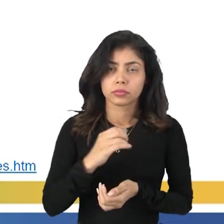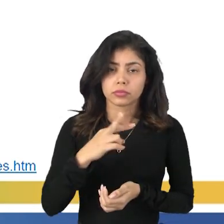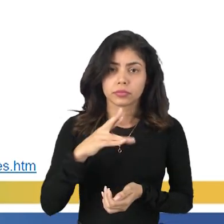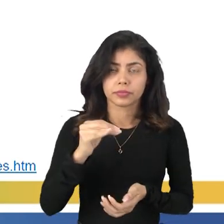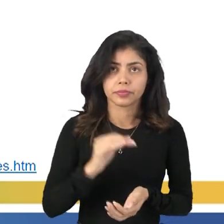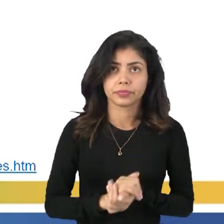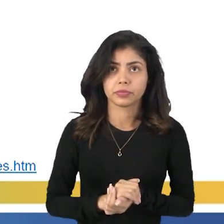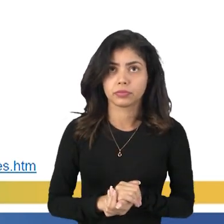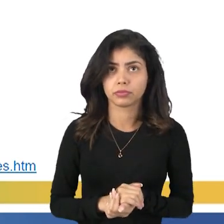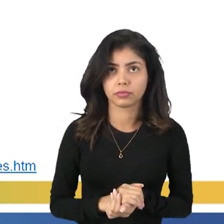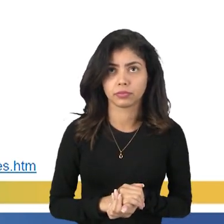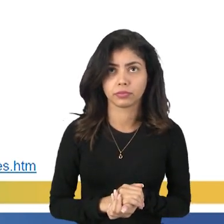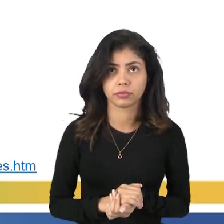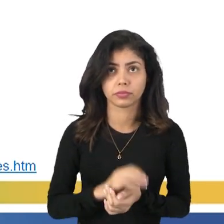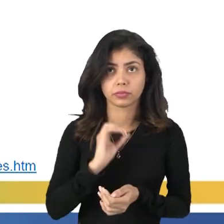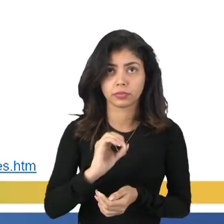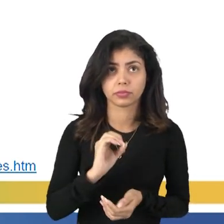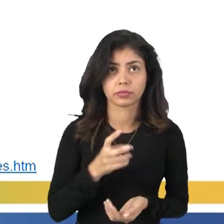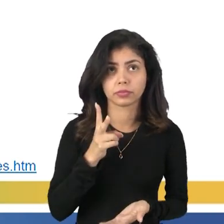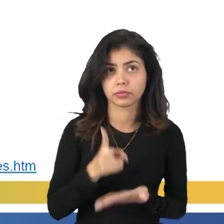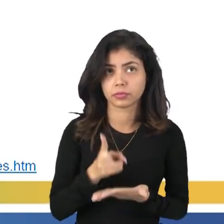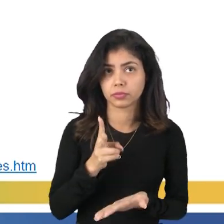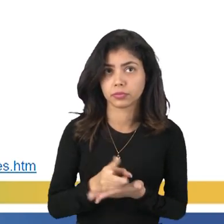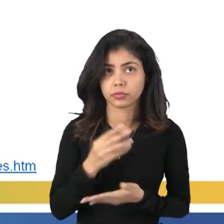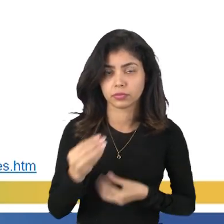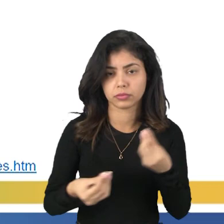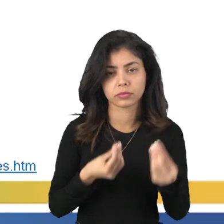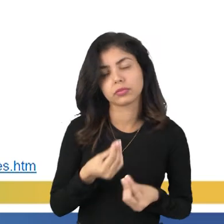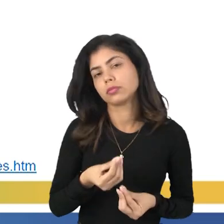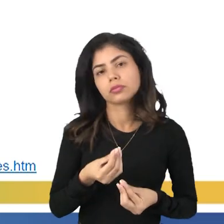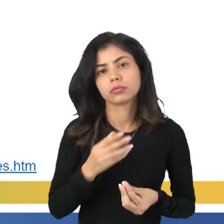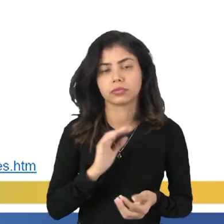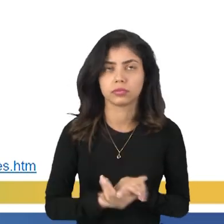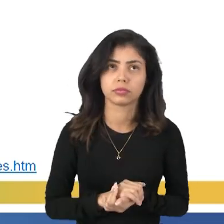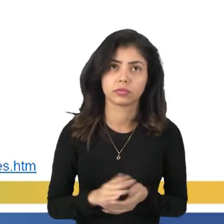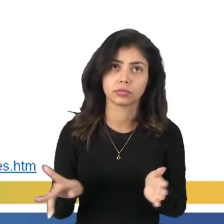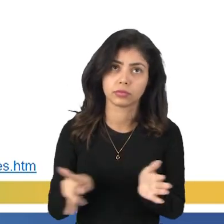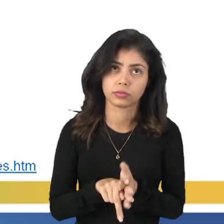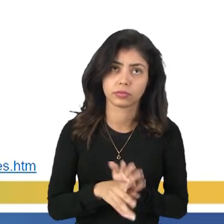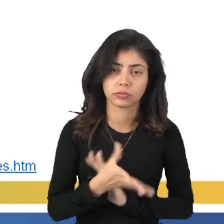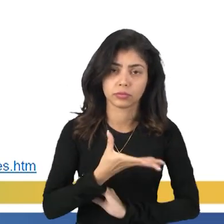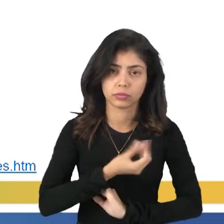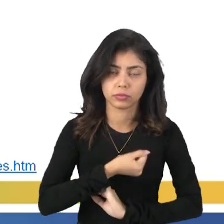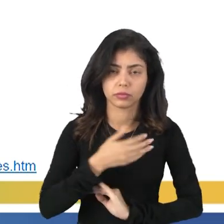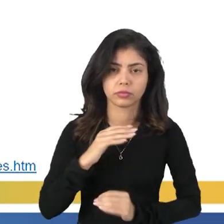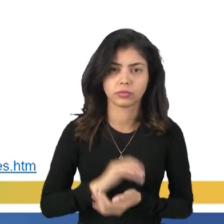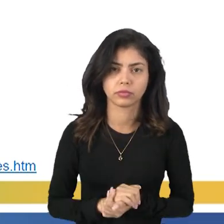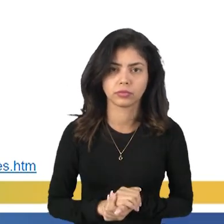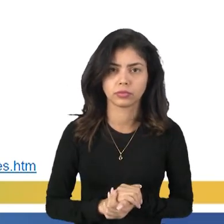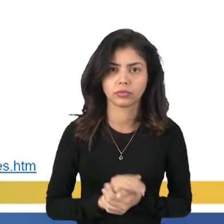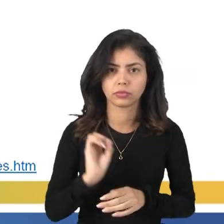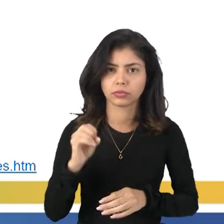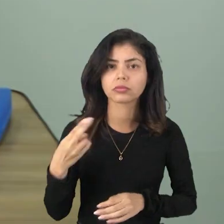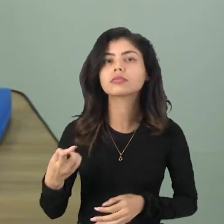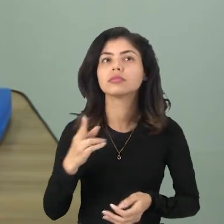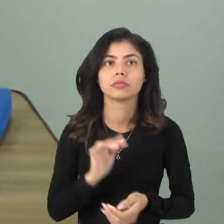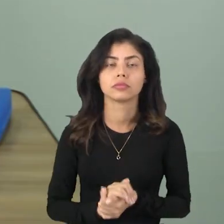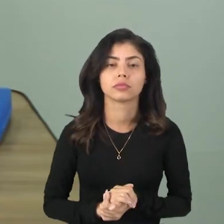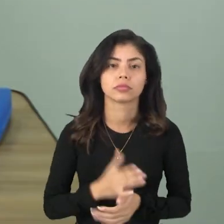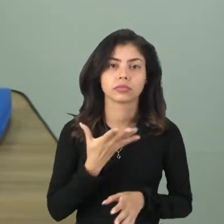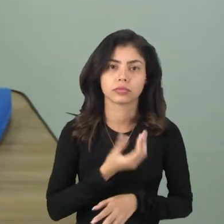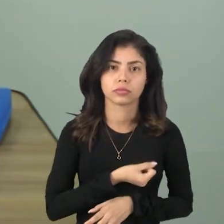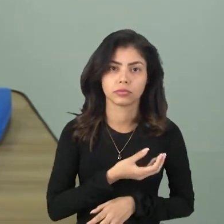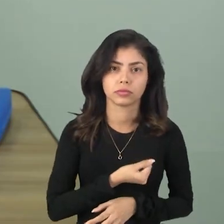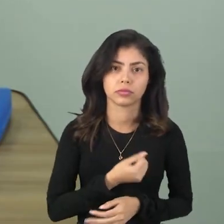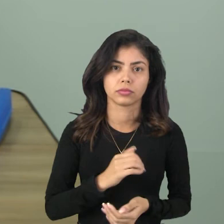operado adicionado com 0 será como resultado do próprio número né ou seja todo o número